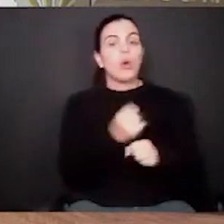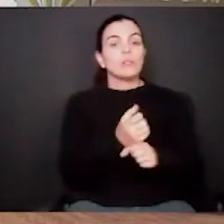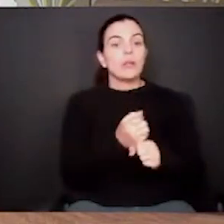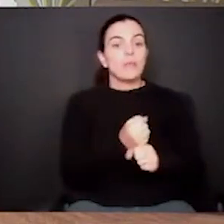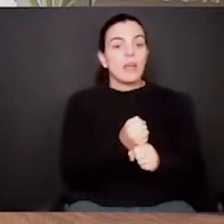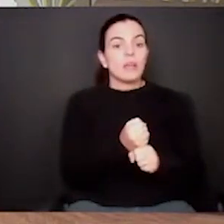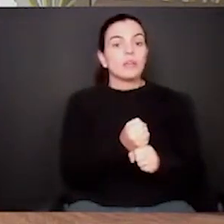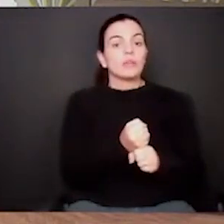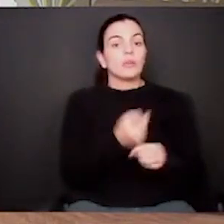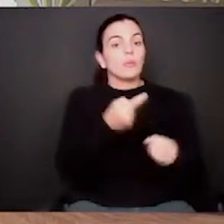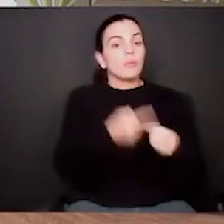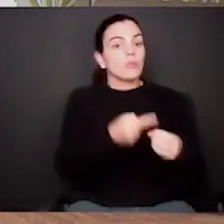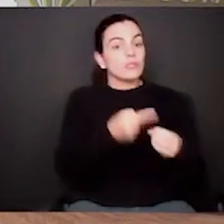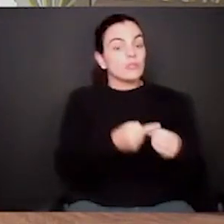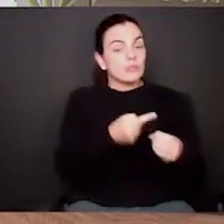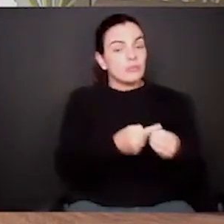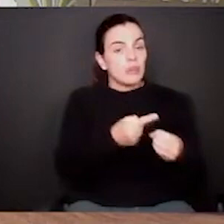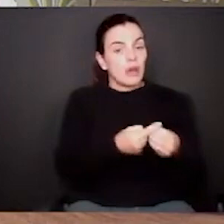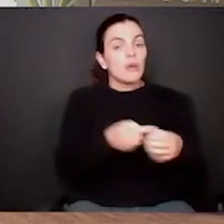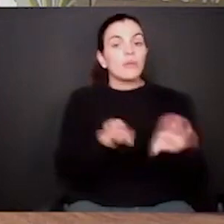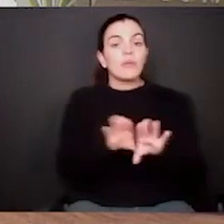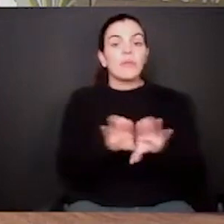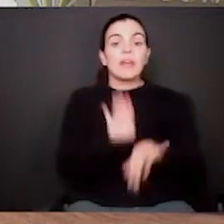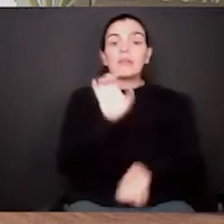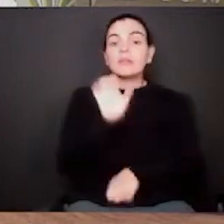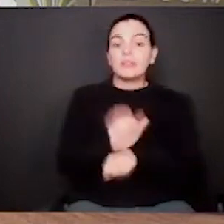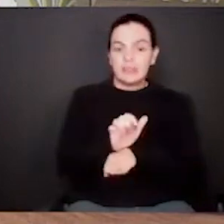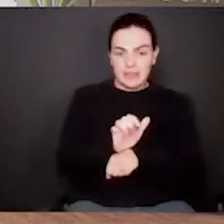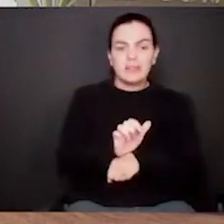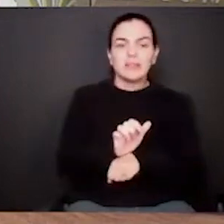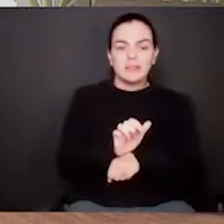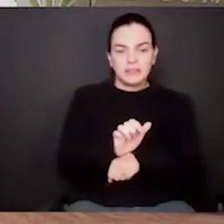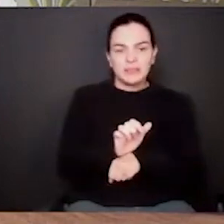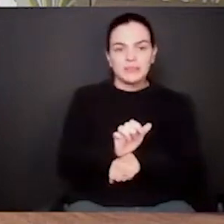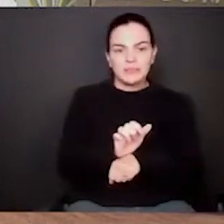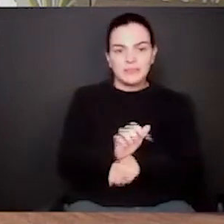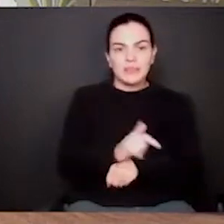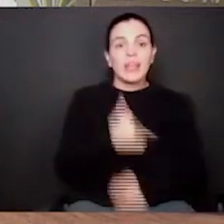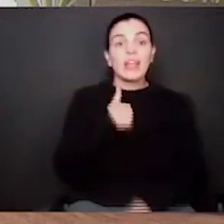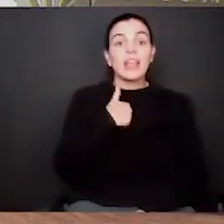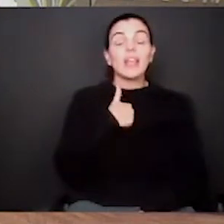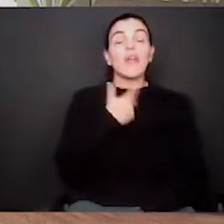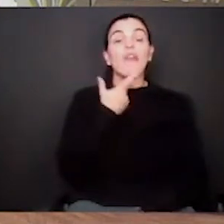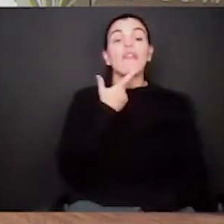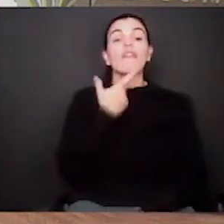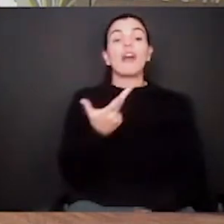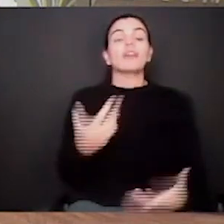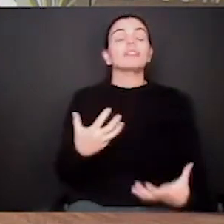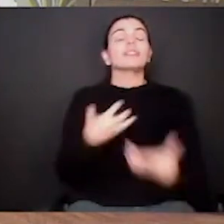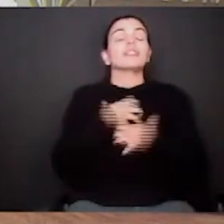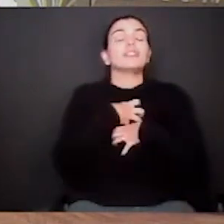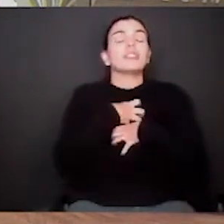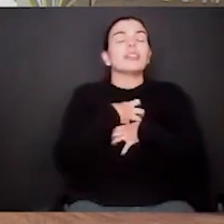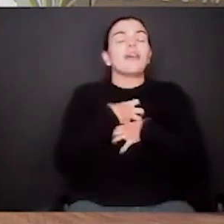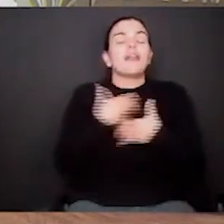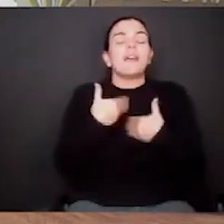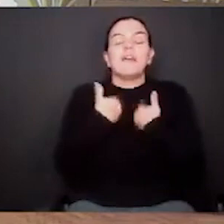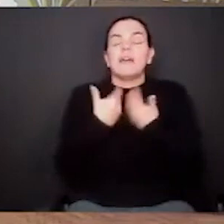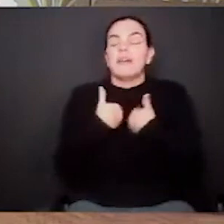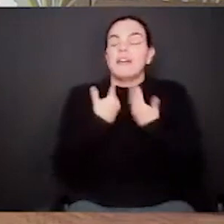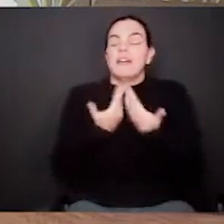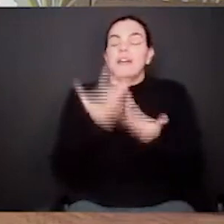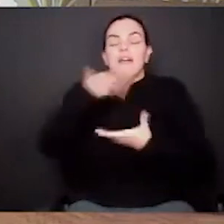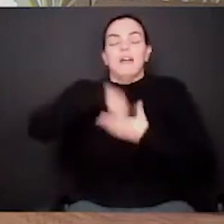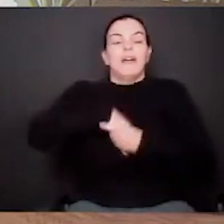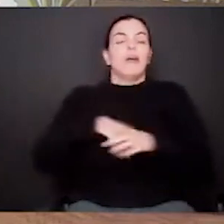municipal. E eu digo isso e falo isso com muita alegria no peito, porque a ninguém